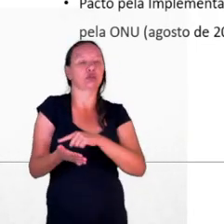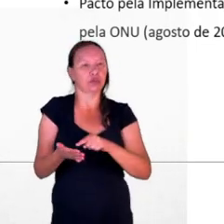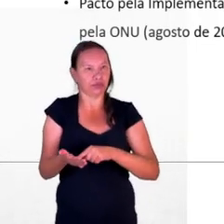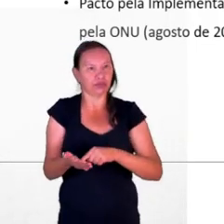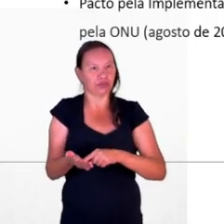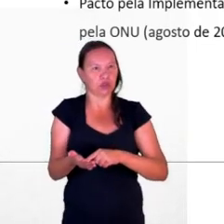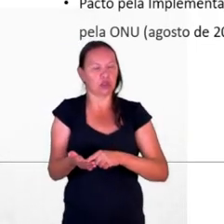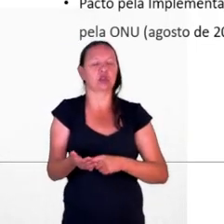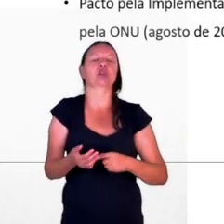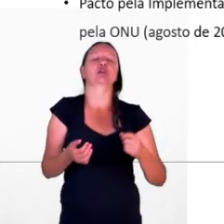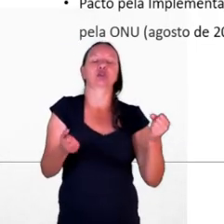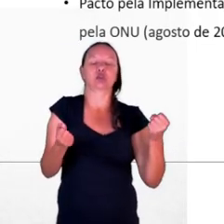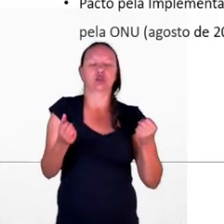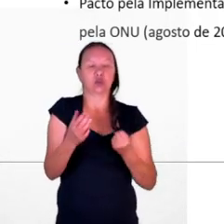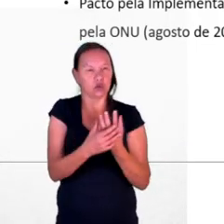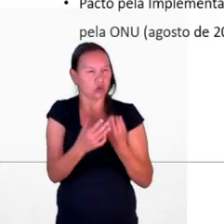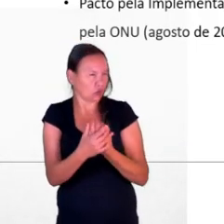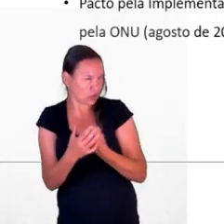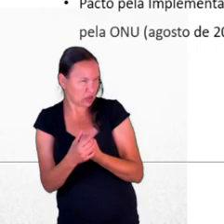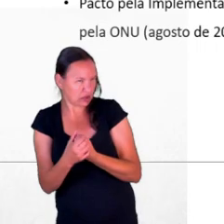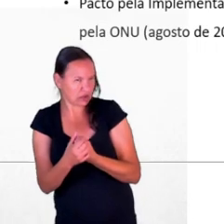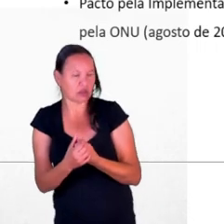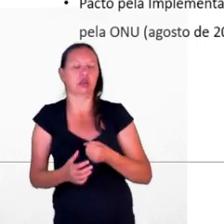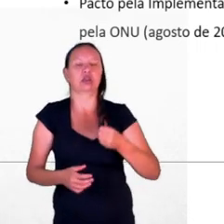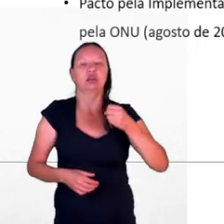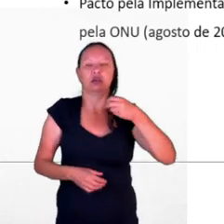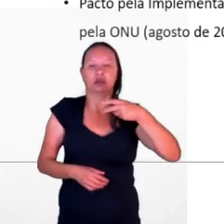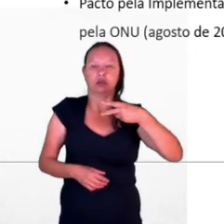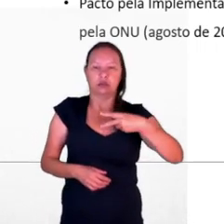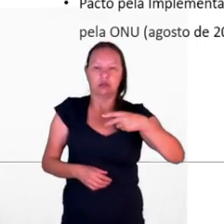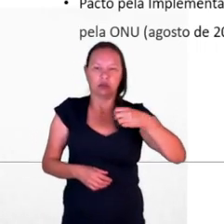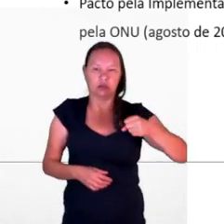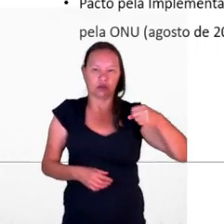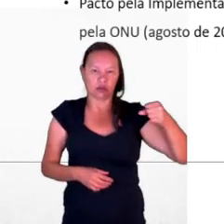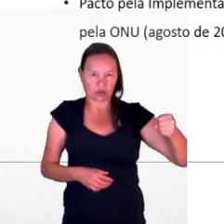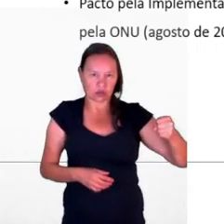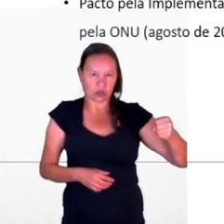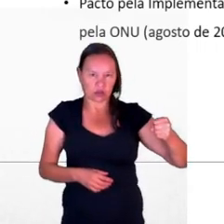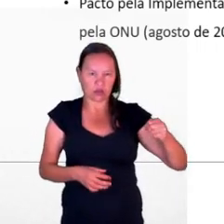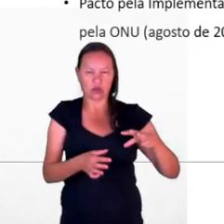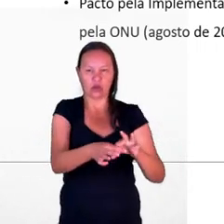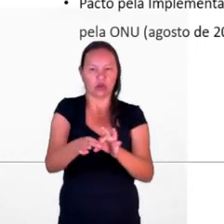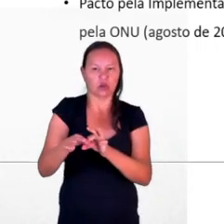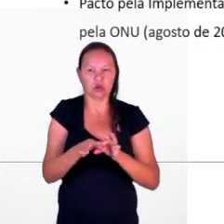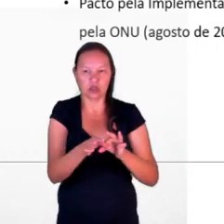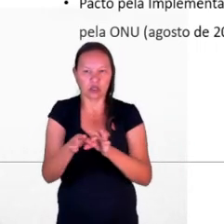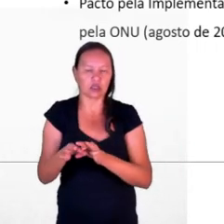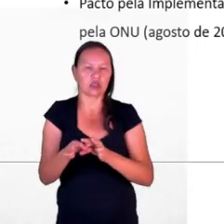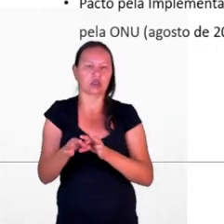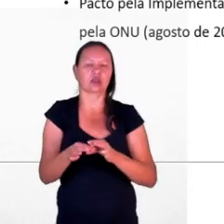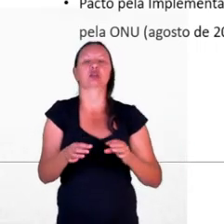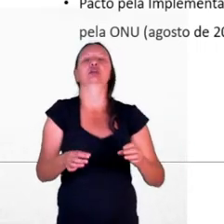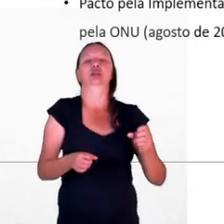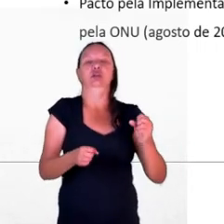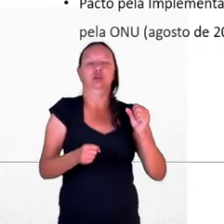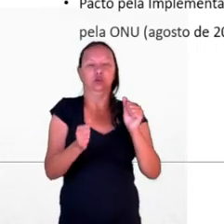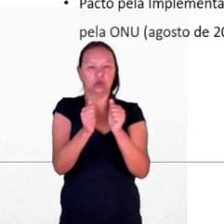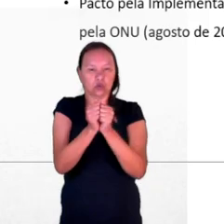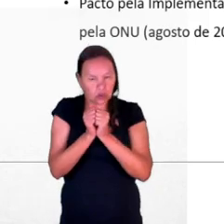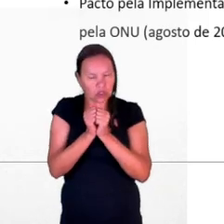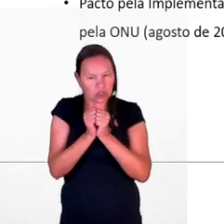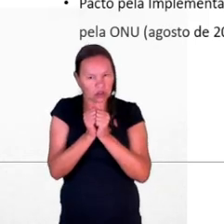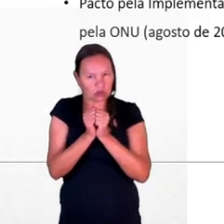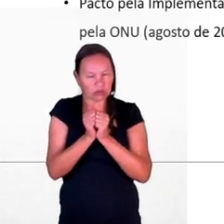200 da Organização das Nações Unidas pois o ods número do ele fala